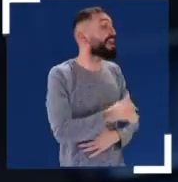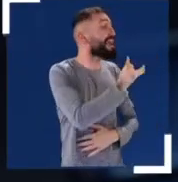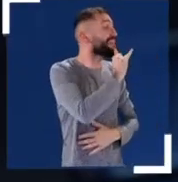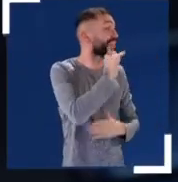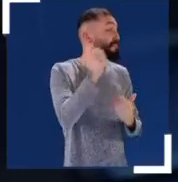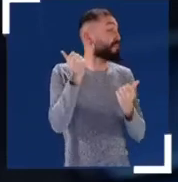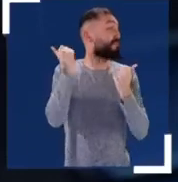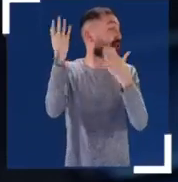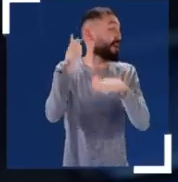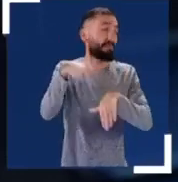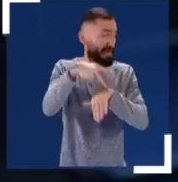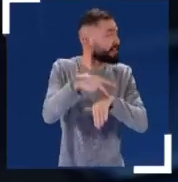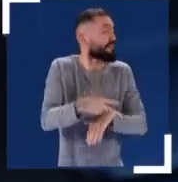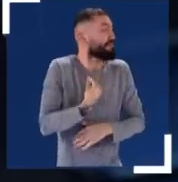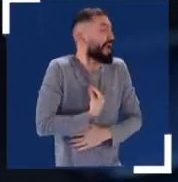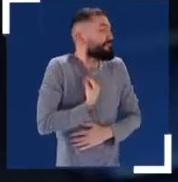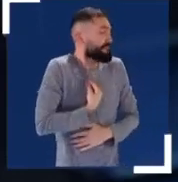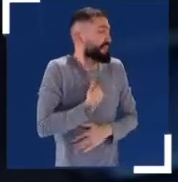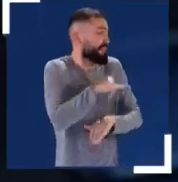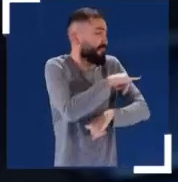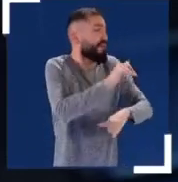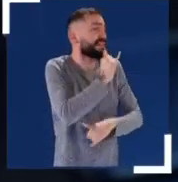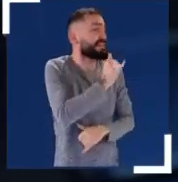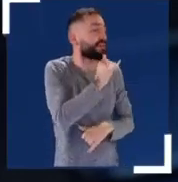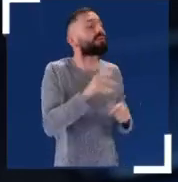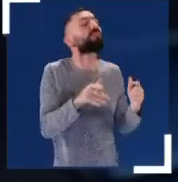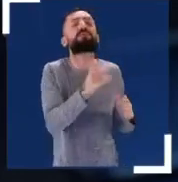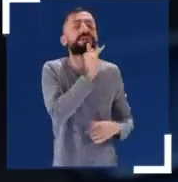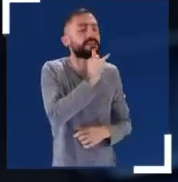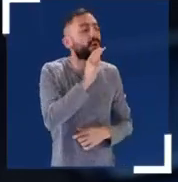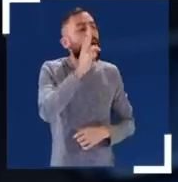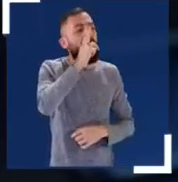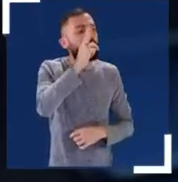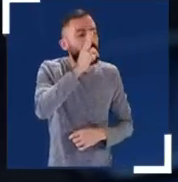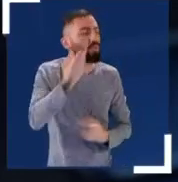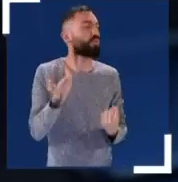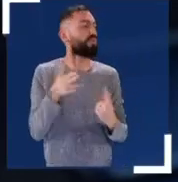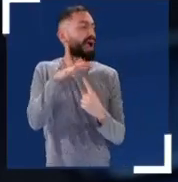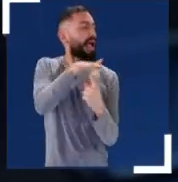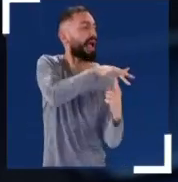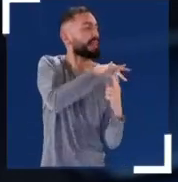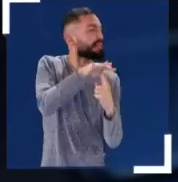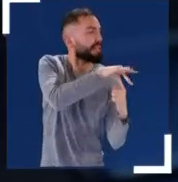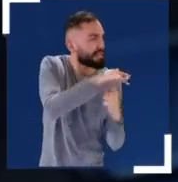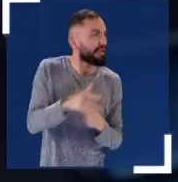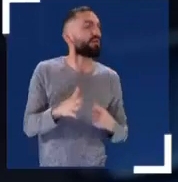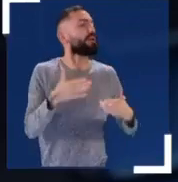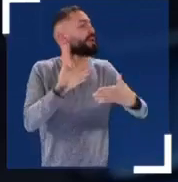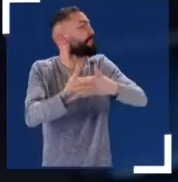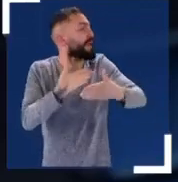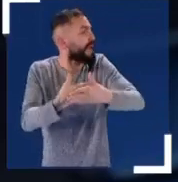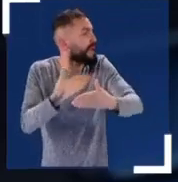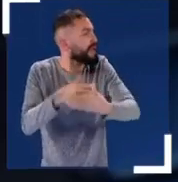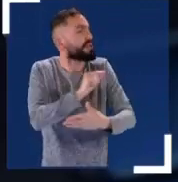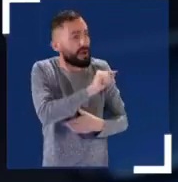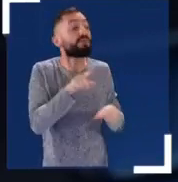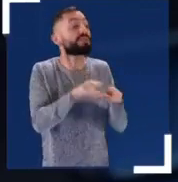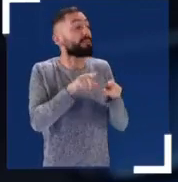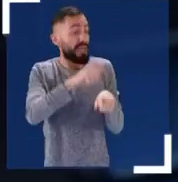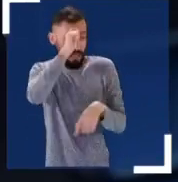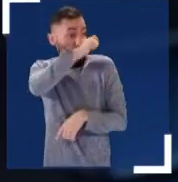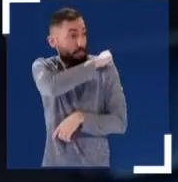que é a minha vida. Eu vou citar exemplo de Catanduva, de Matão, de Ribeirão, exemplos de São José do Rio